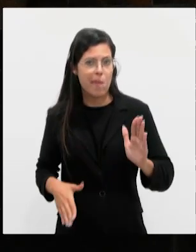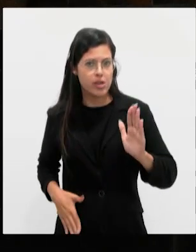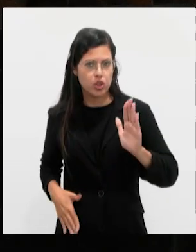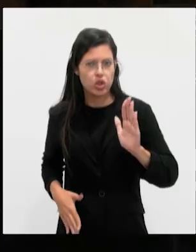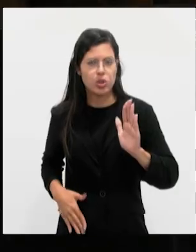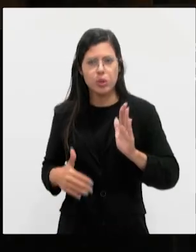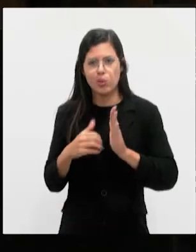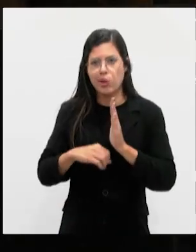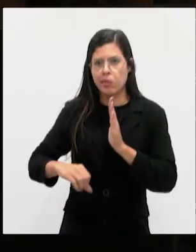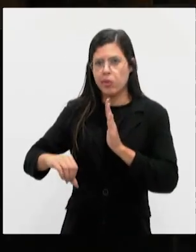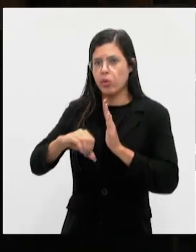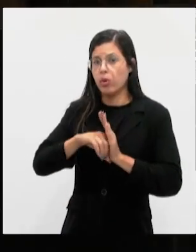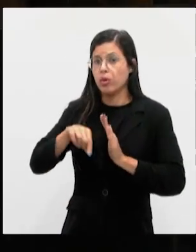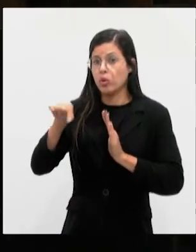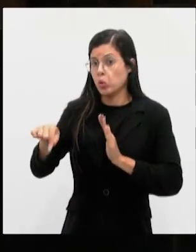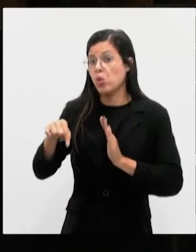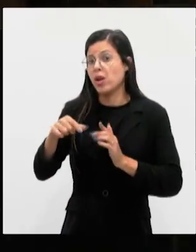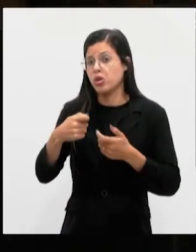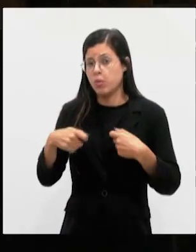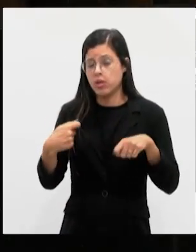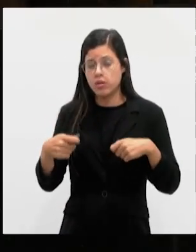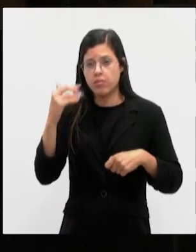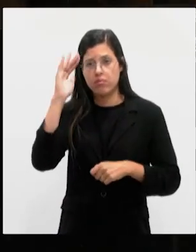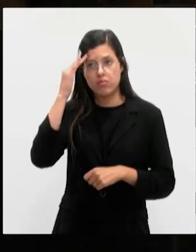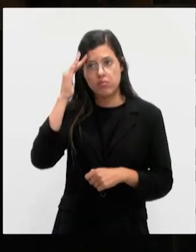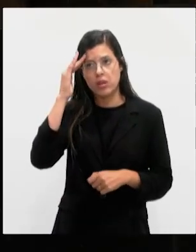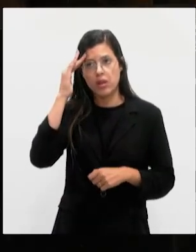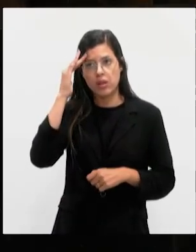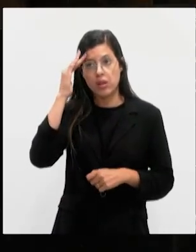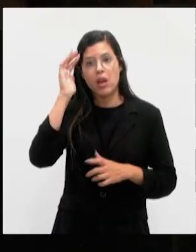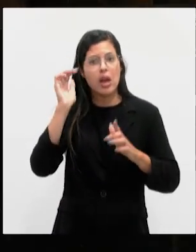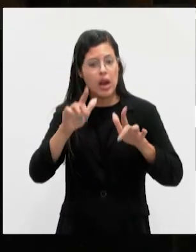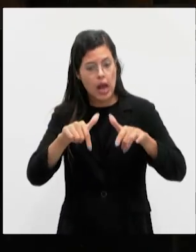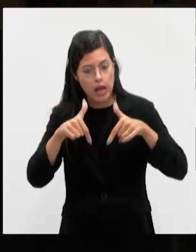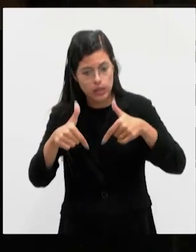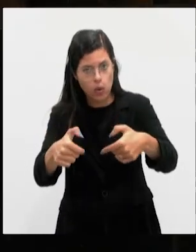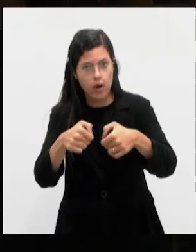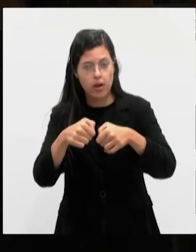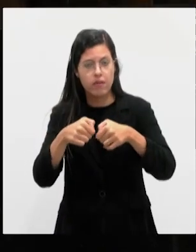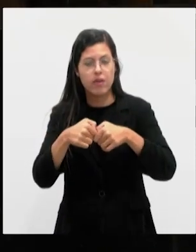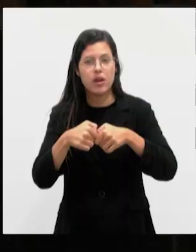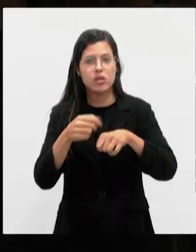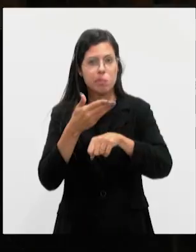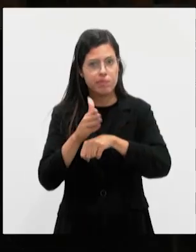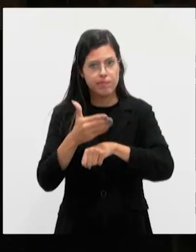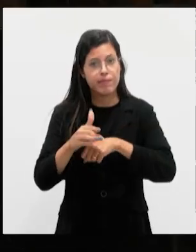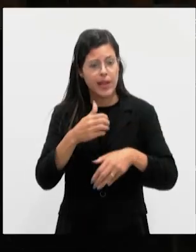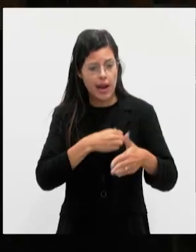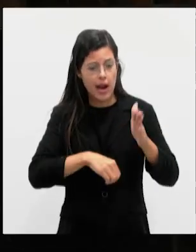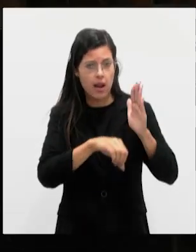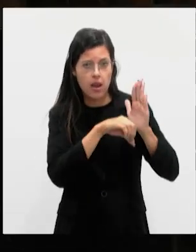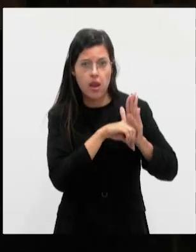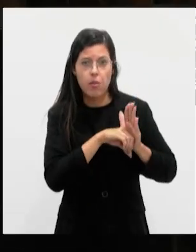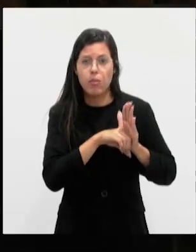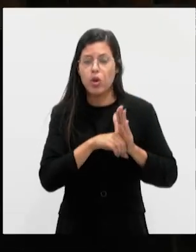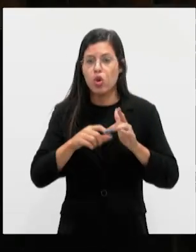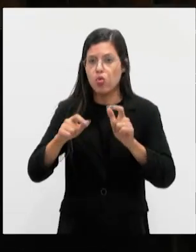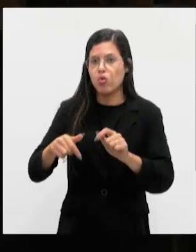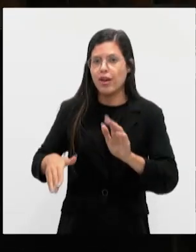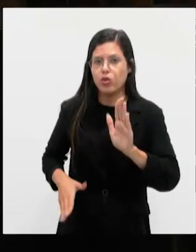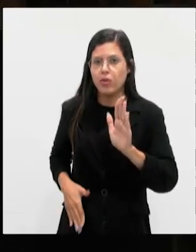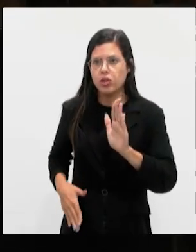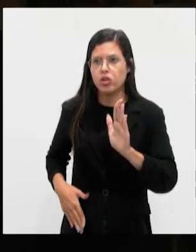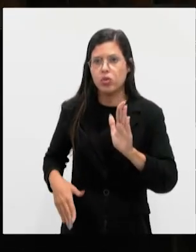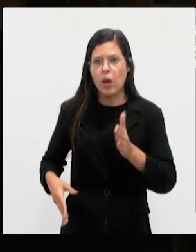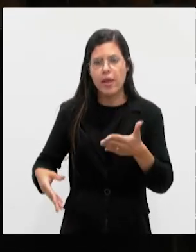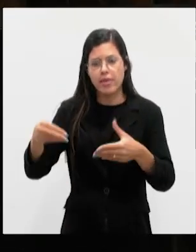Ele precisa entender que a atividade que ele pratica é crime, e o lugar de bandido é na